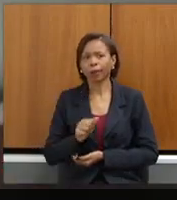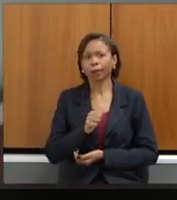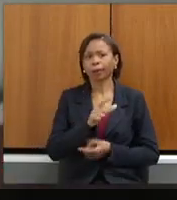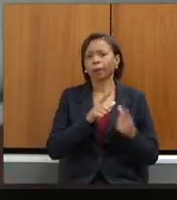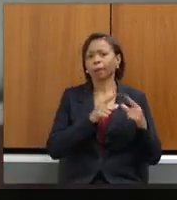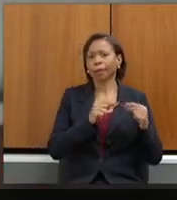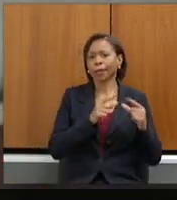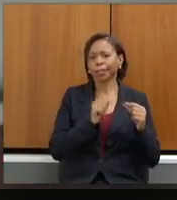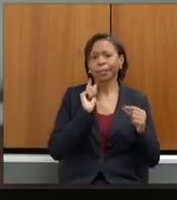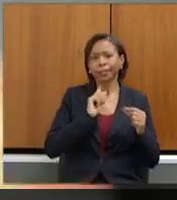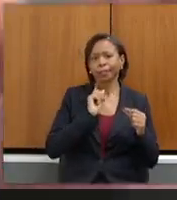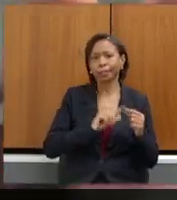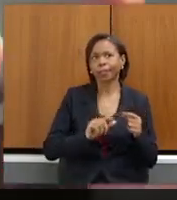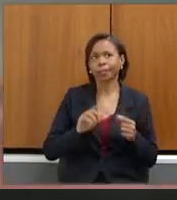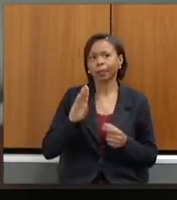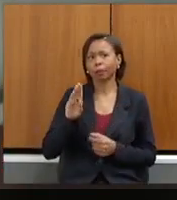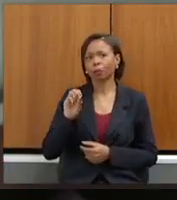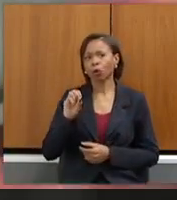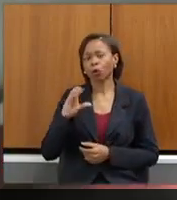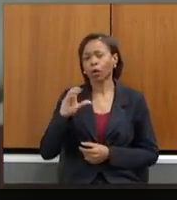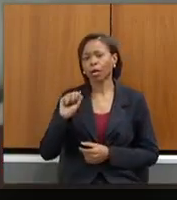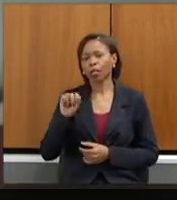temos Bocaiúva